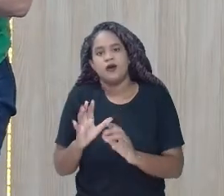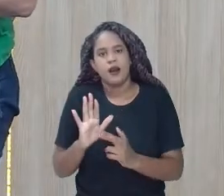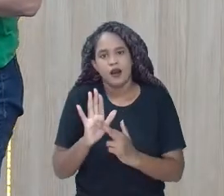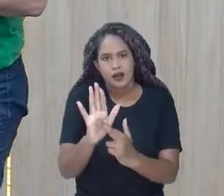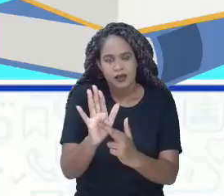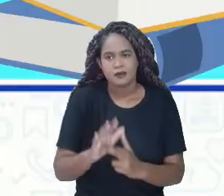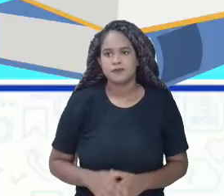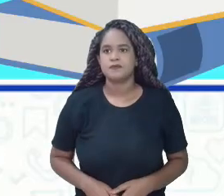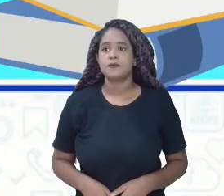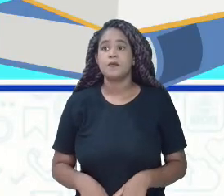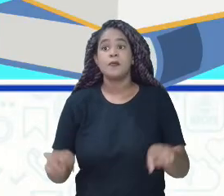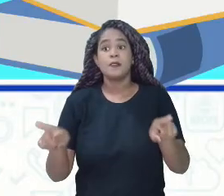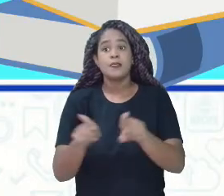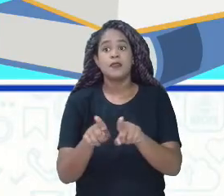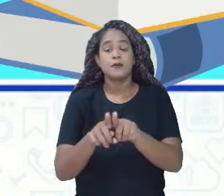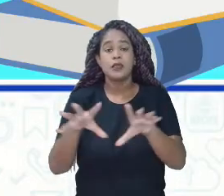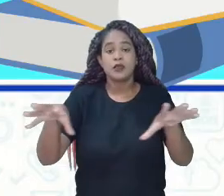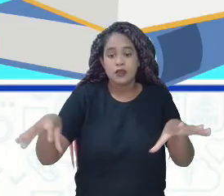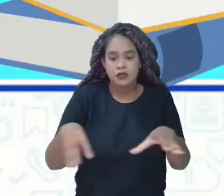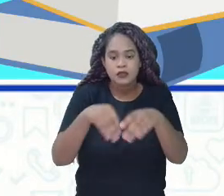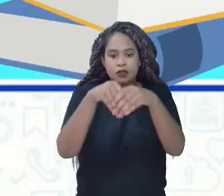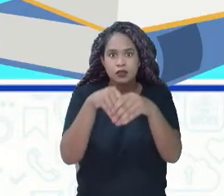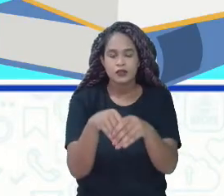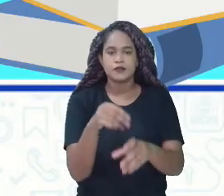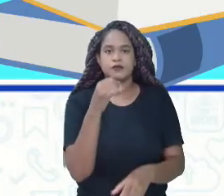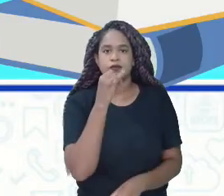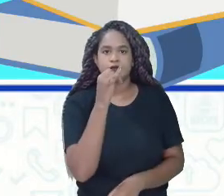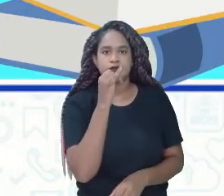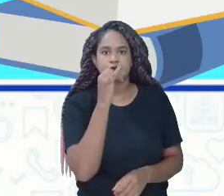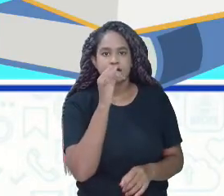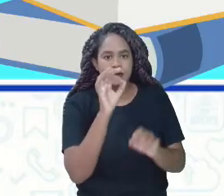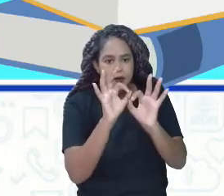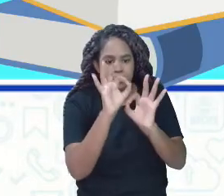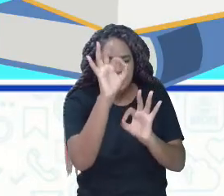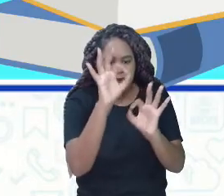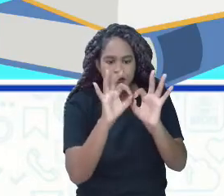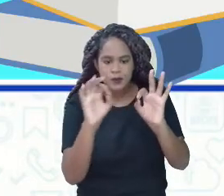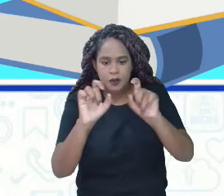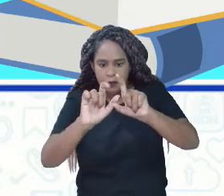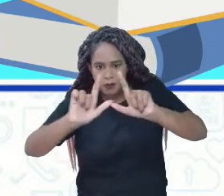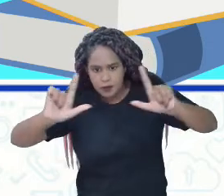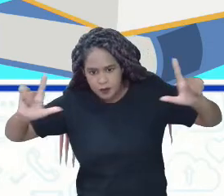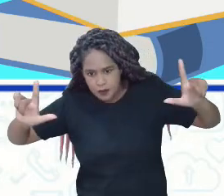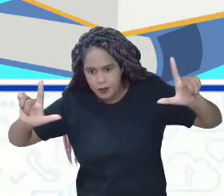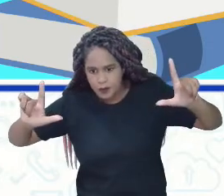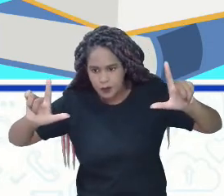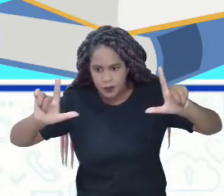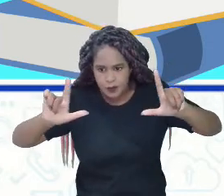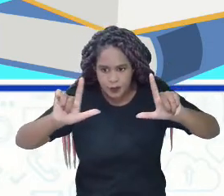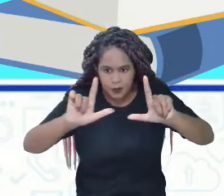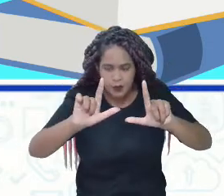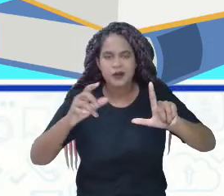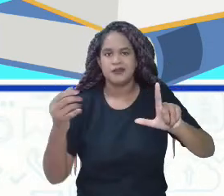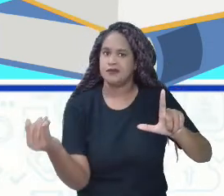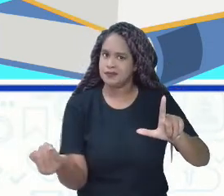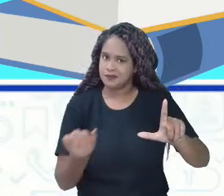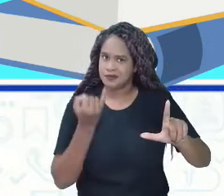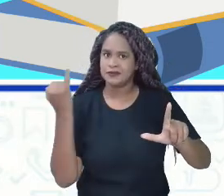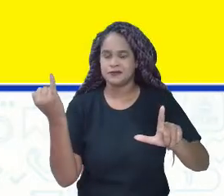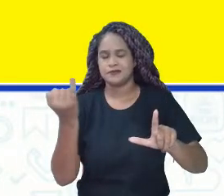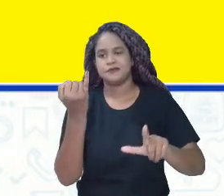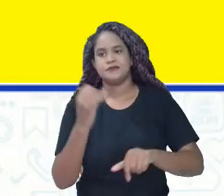A composição dos balões, não é? O tamanho da imagem é grande, é que é importante para o enredo.